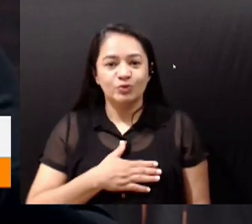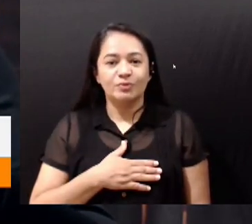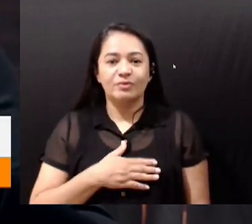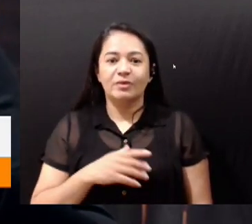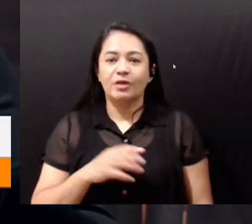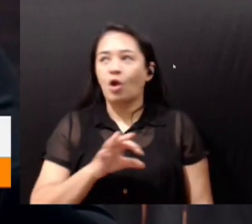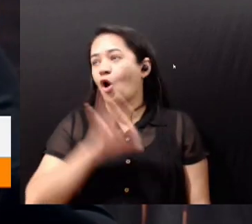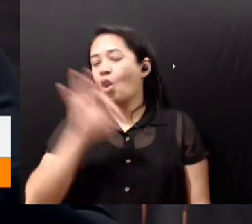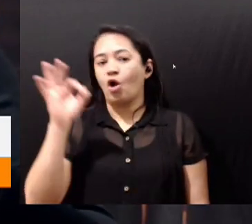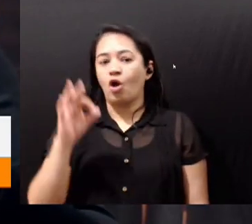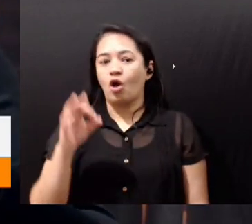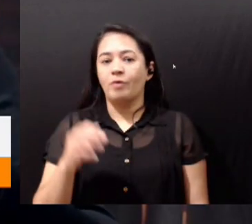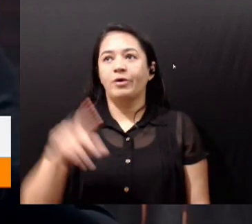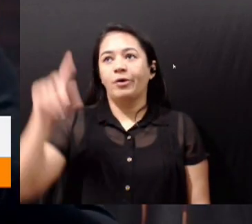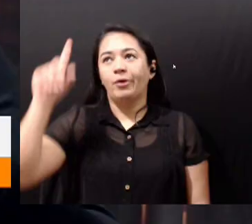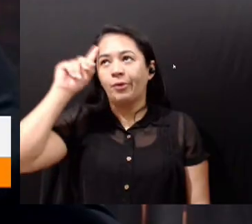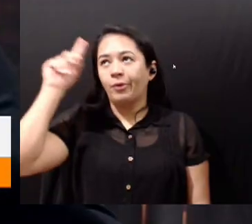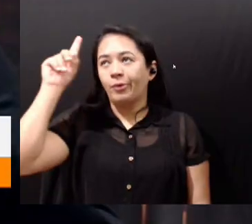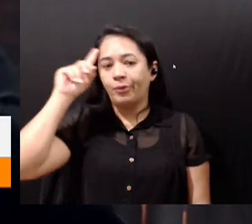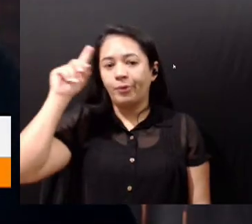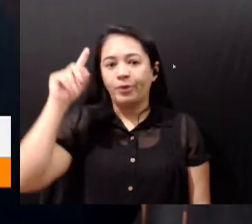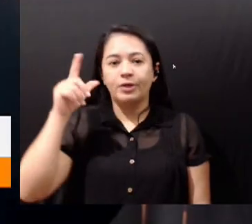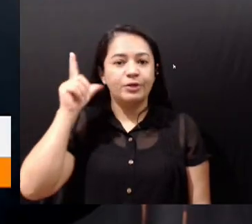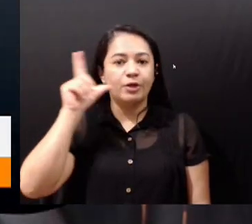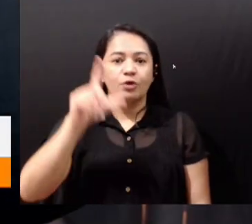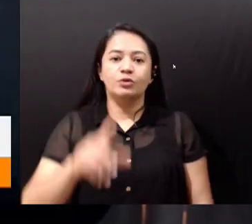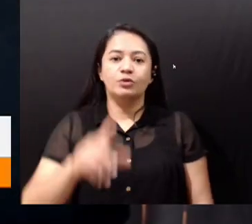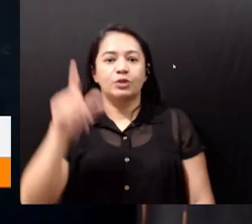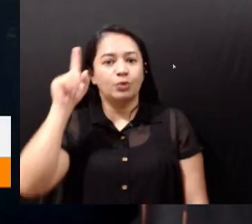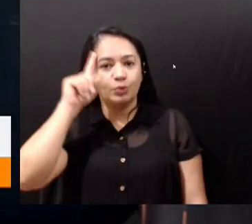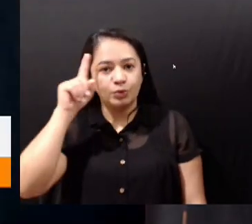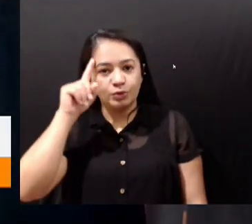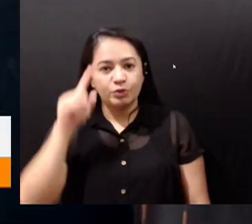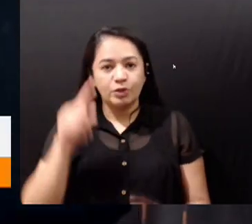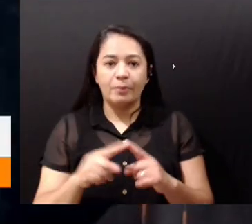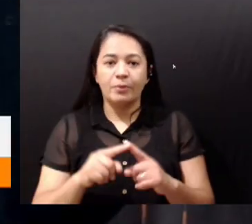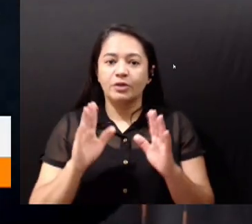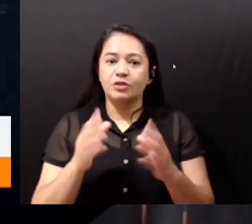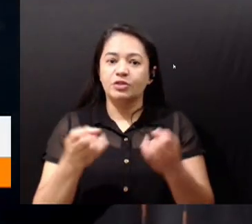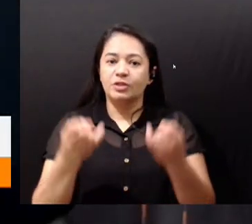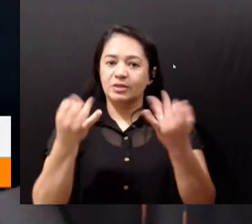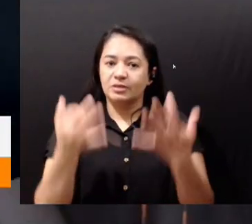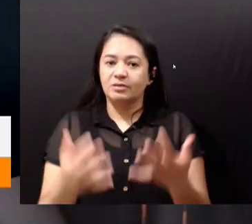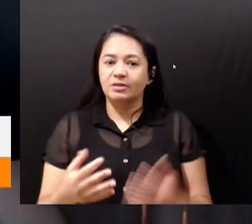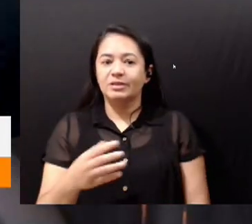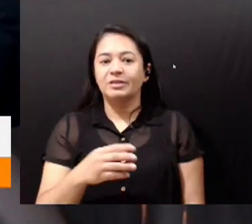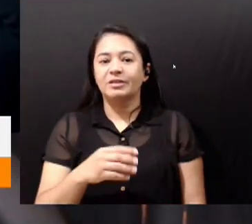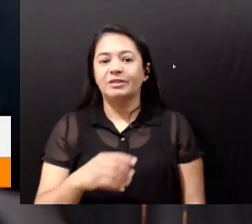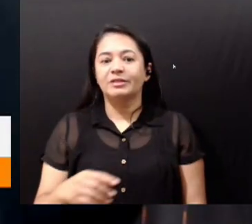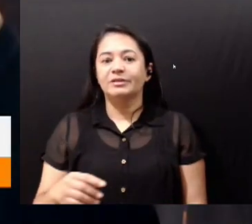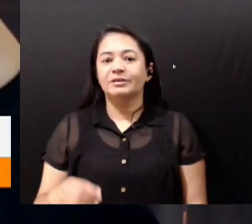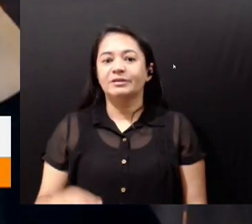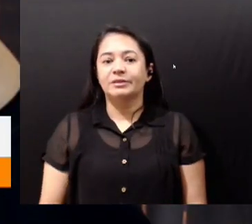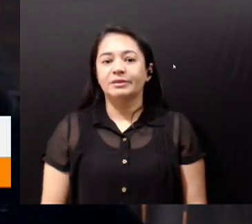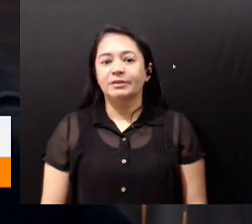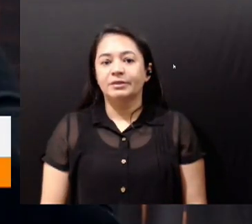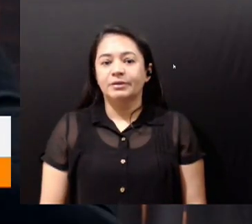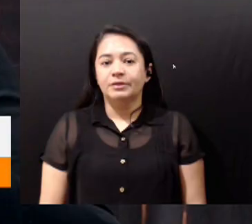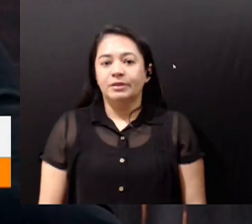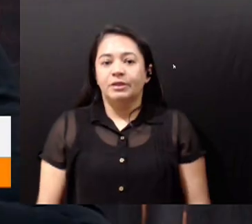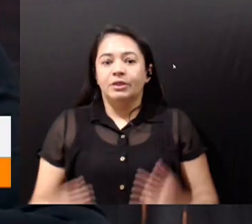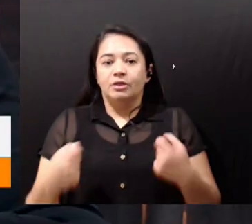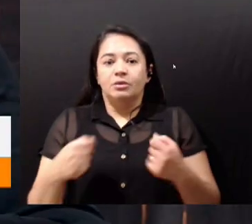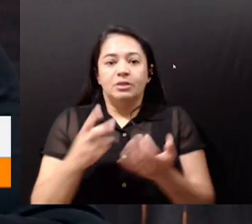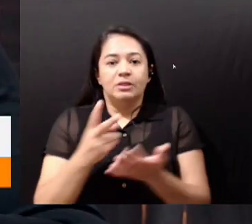24 horas, não consigo fazer todos os dias, porque como eu falei, eu realmente tenho essa questão, né, que eu tenho que estar sempre